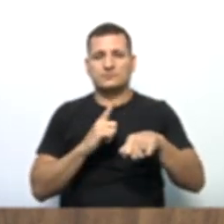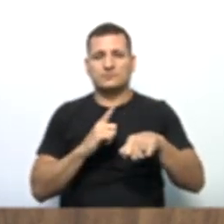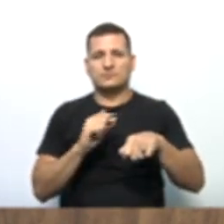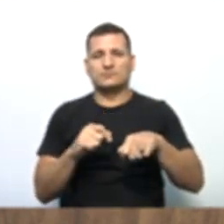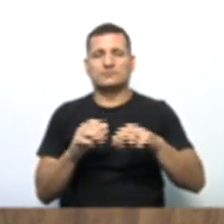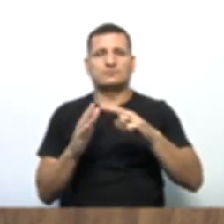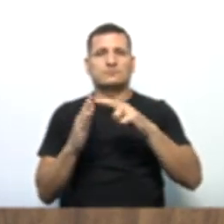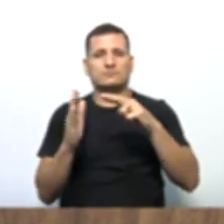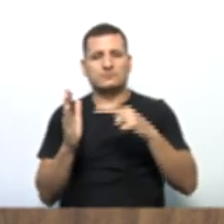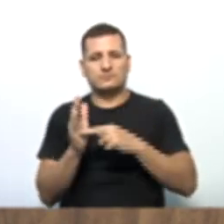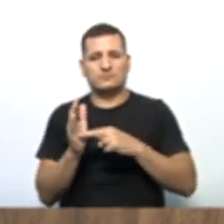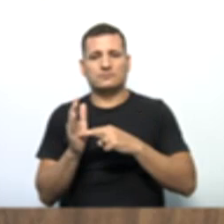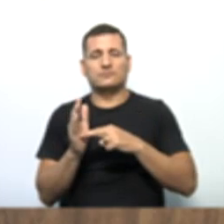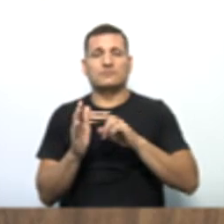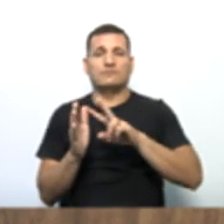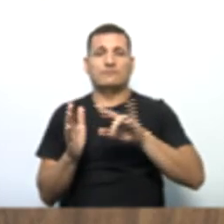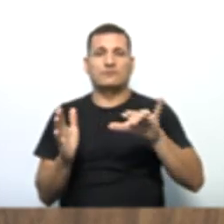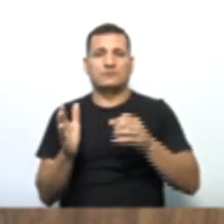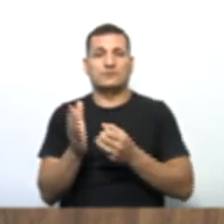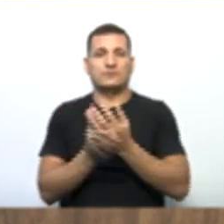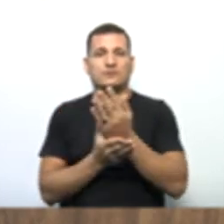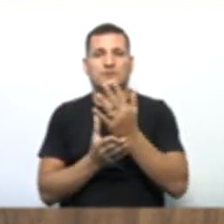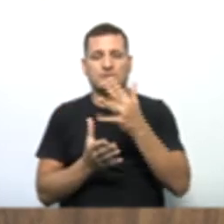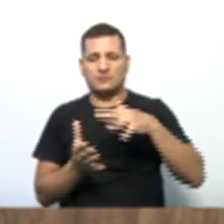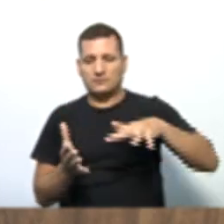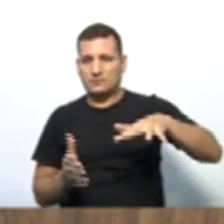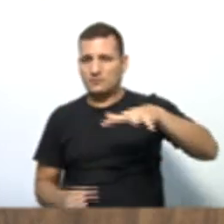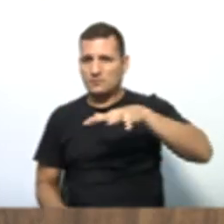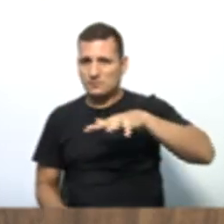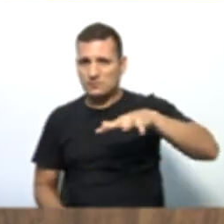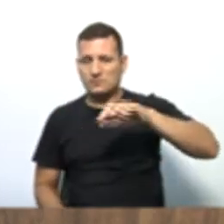as regras, né, que vão ser criadas naquele espaço